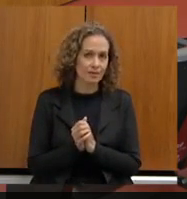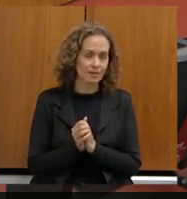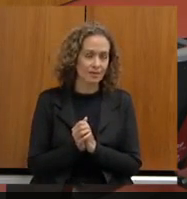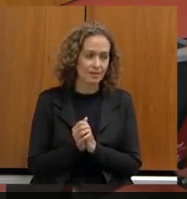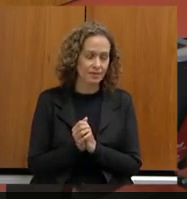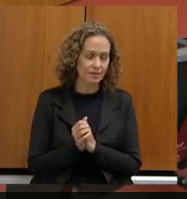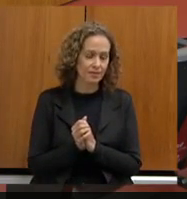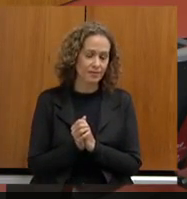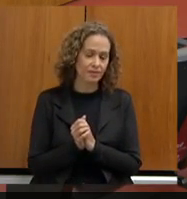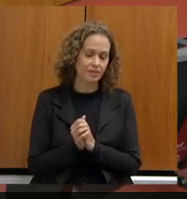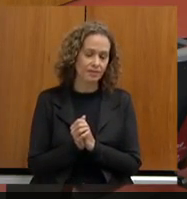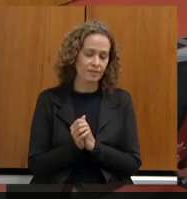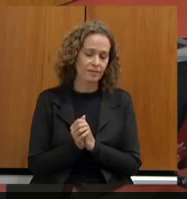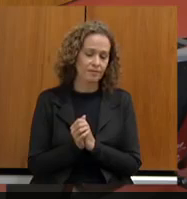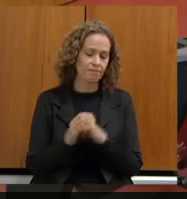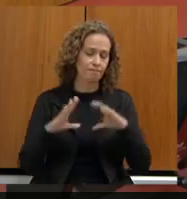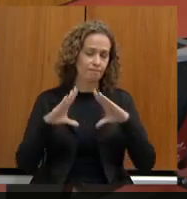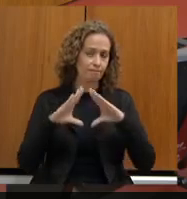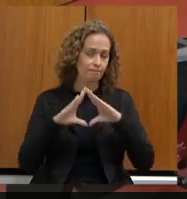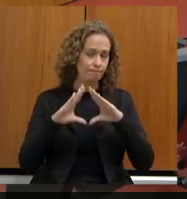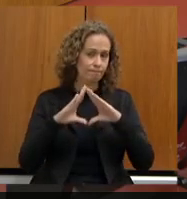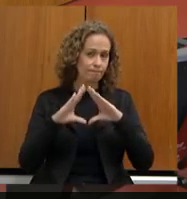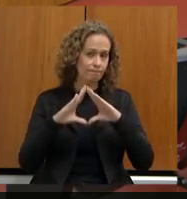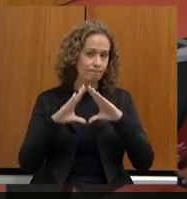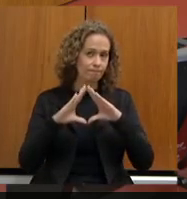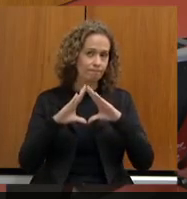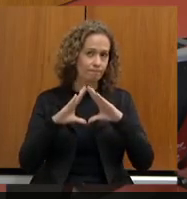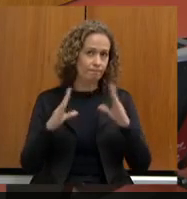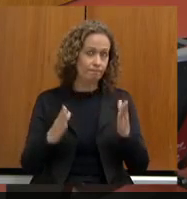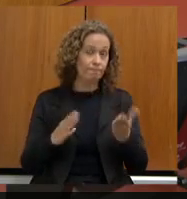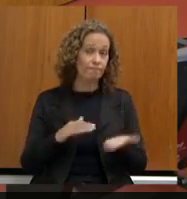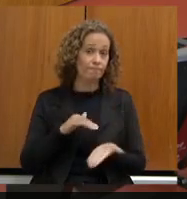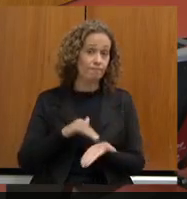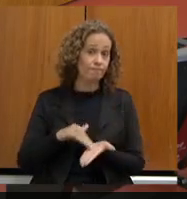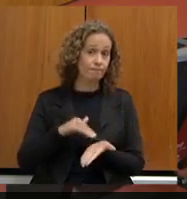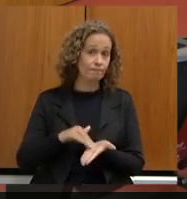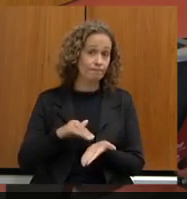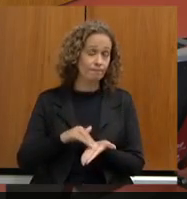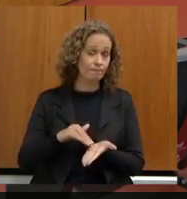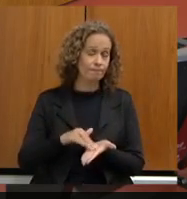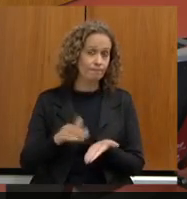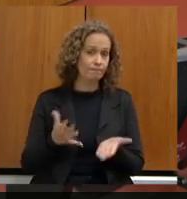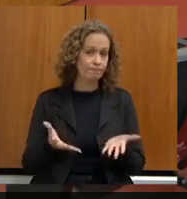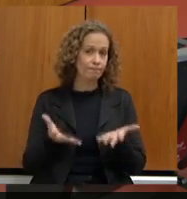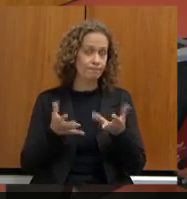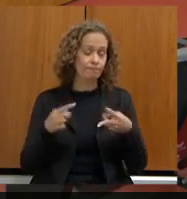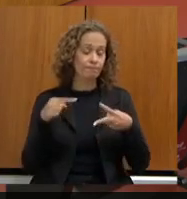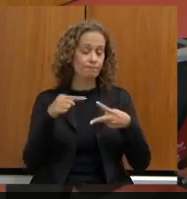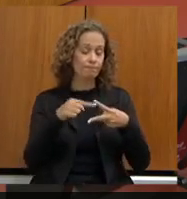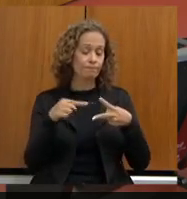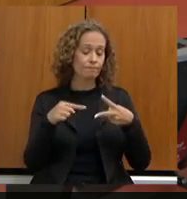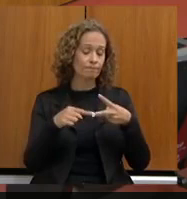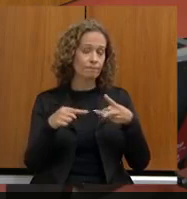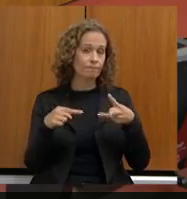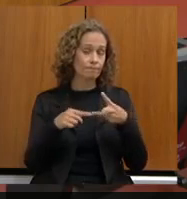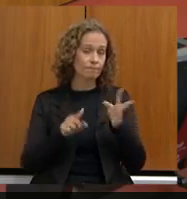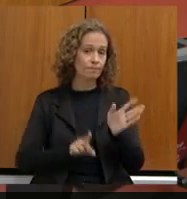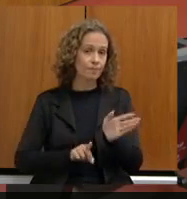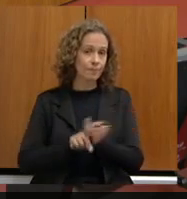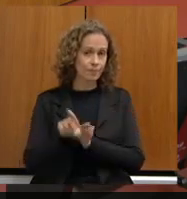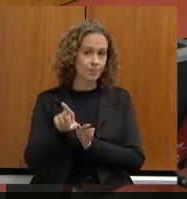essa semana secretário eu queria trazer três perguntas